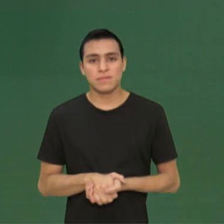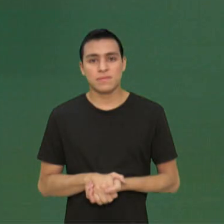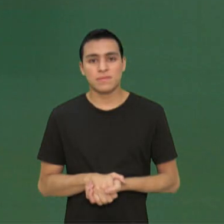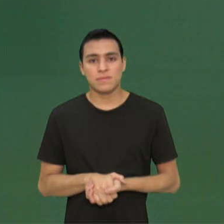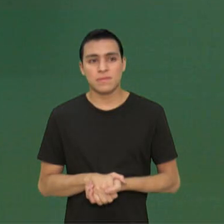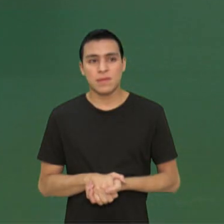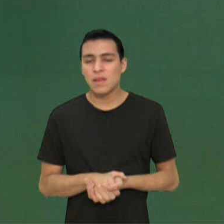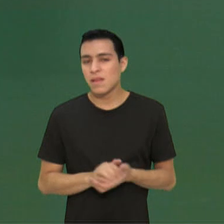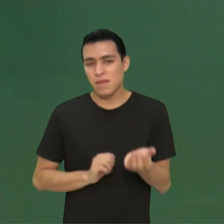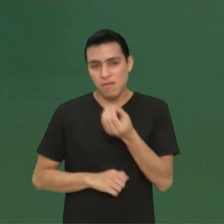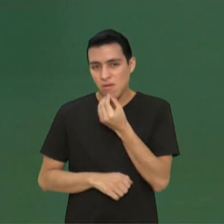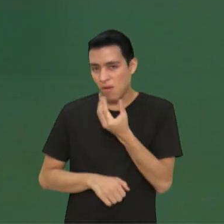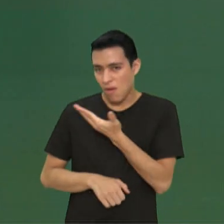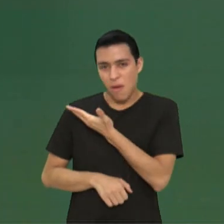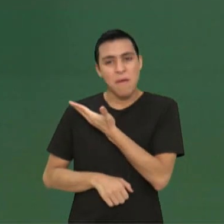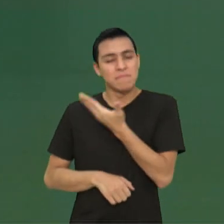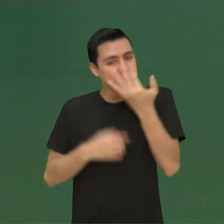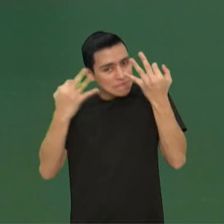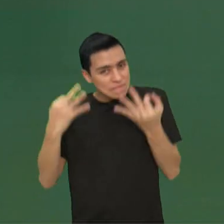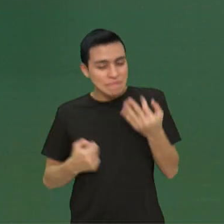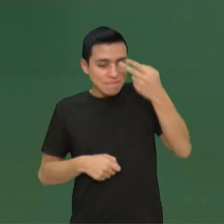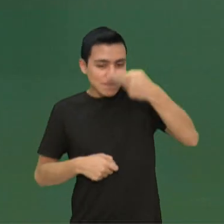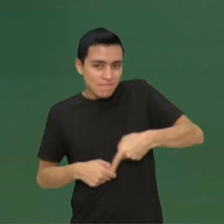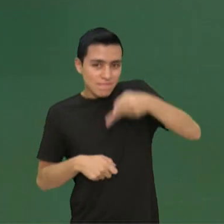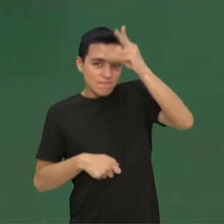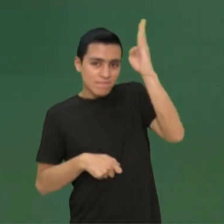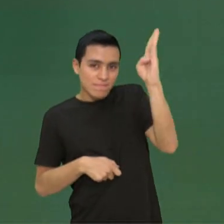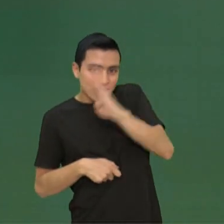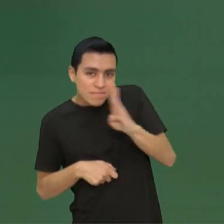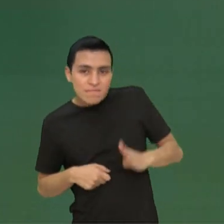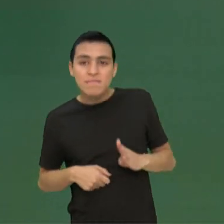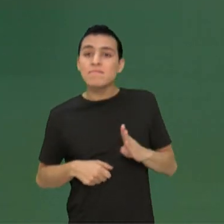É claro que só podia ser o nosso país.